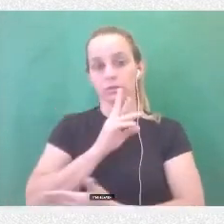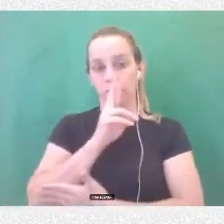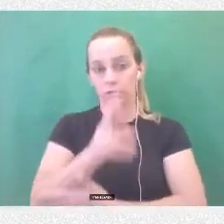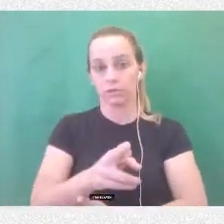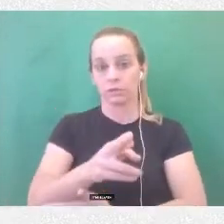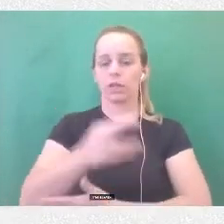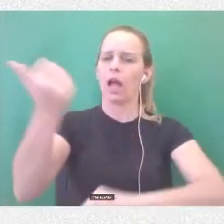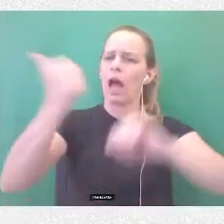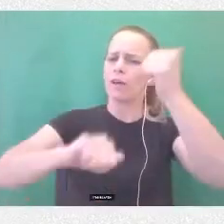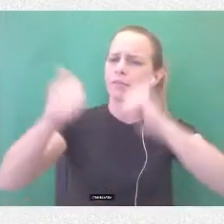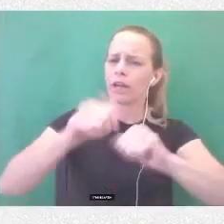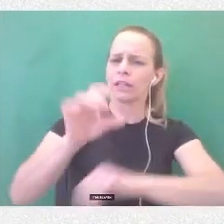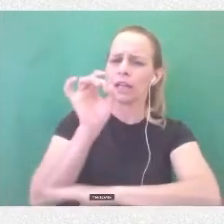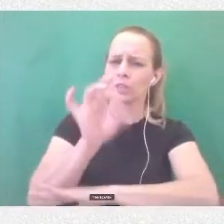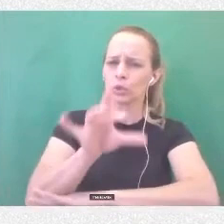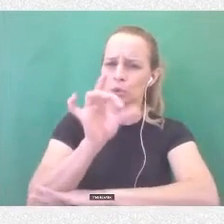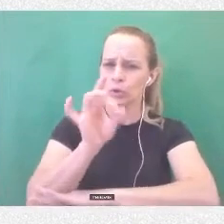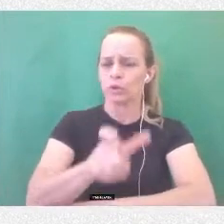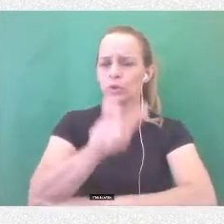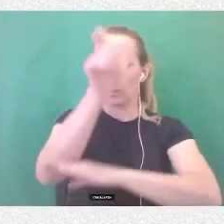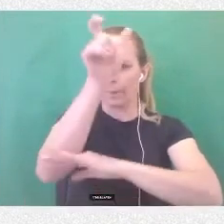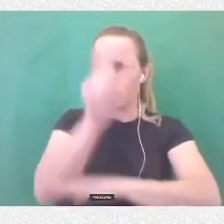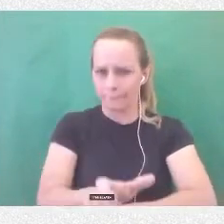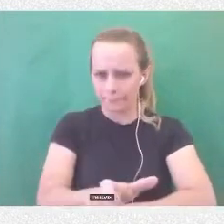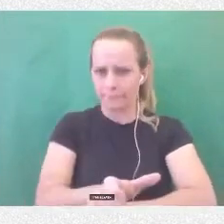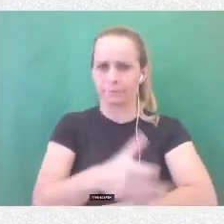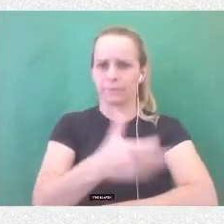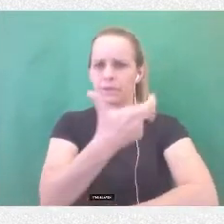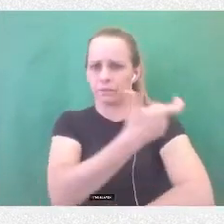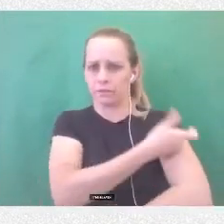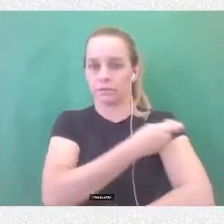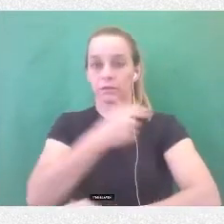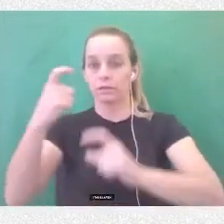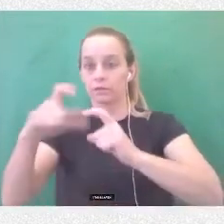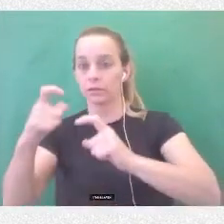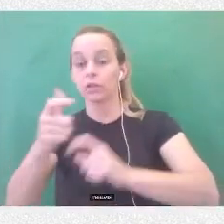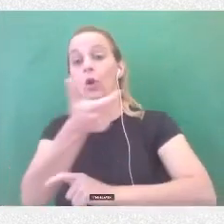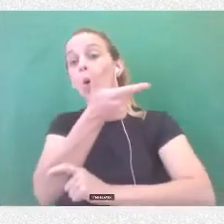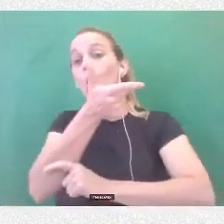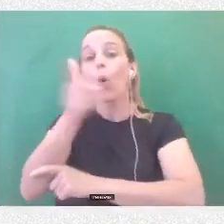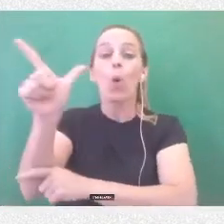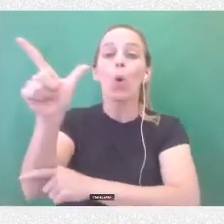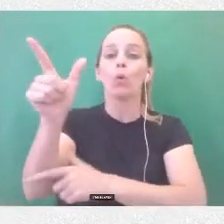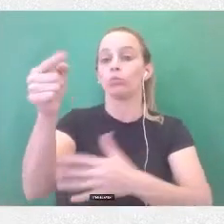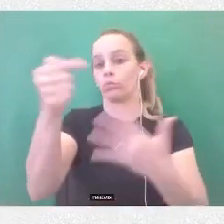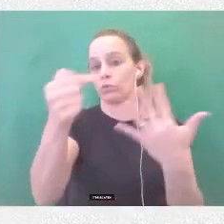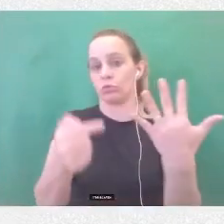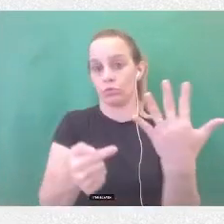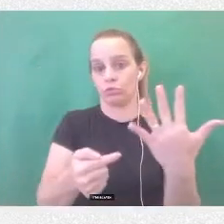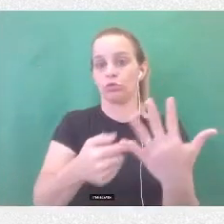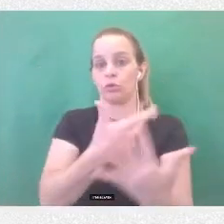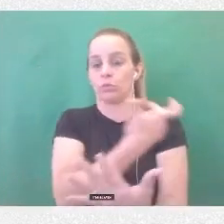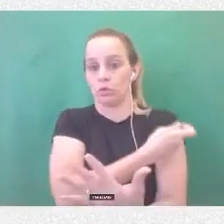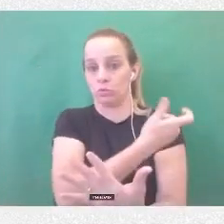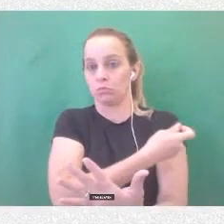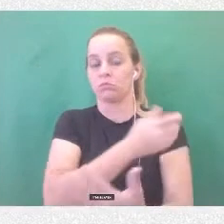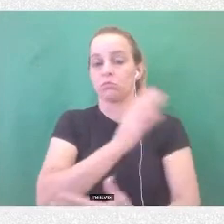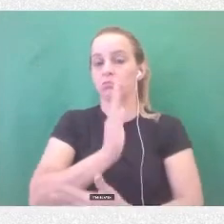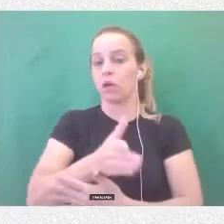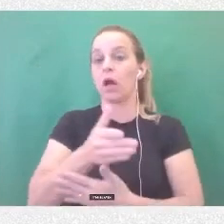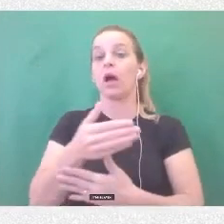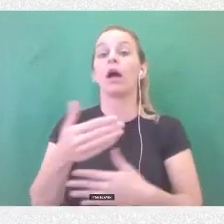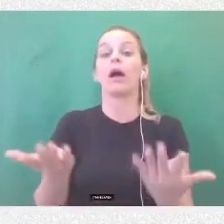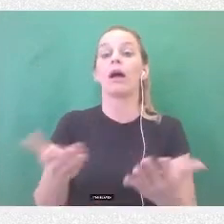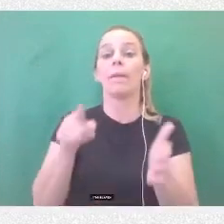avaliados apenas pacientes vacinados com Pfizer ou o estudo também incluirá outros vacinados com outros imunizantes que procurarem pelo serviço de saúde? Quem pergunta